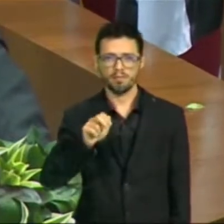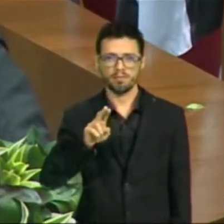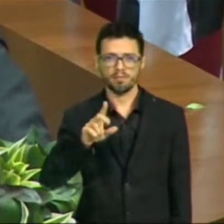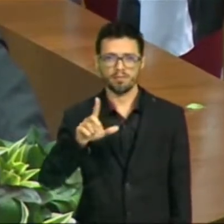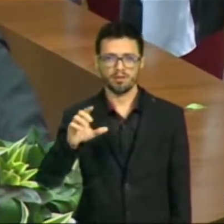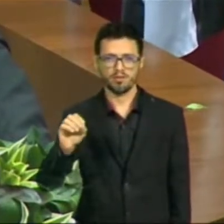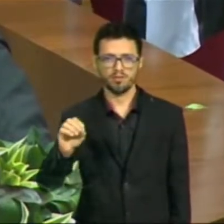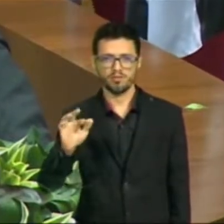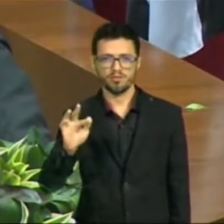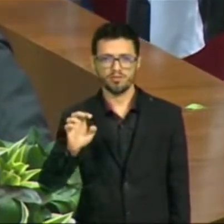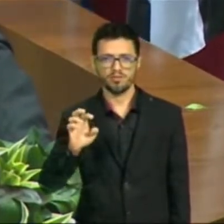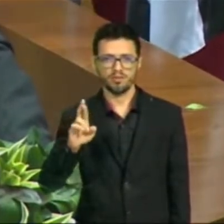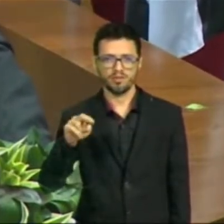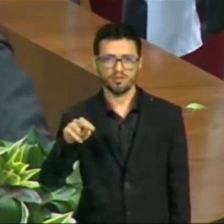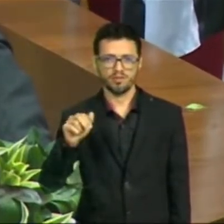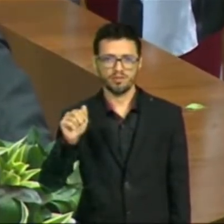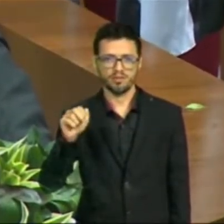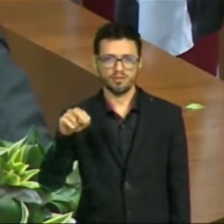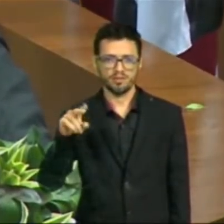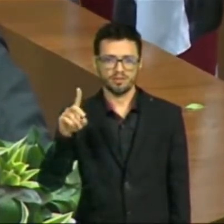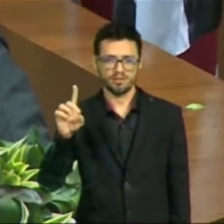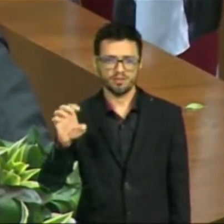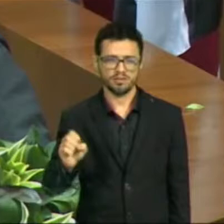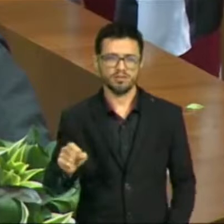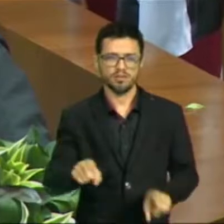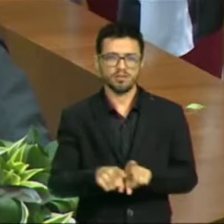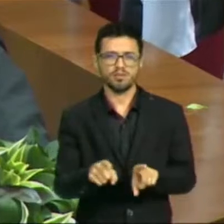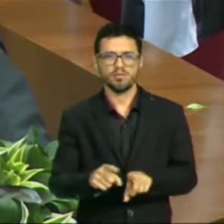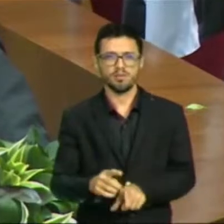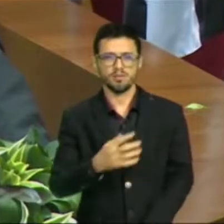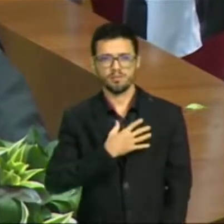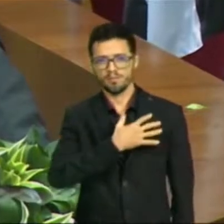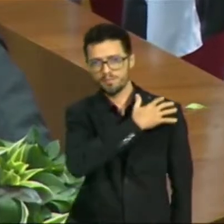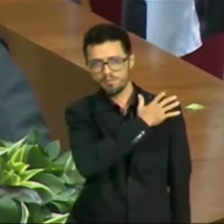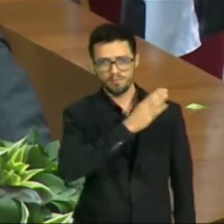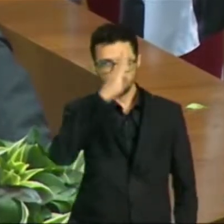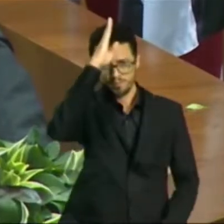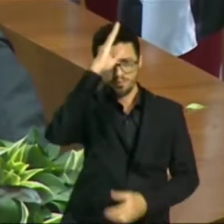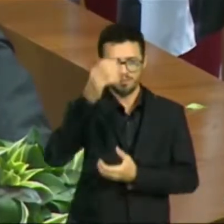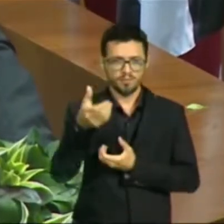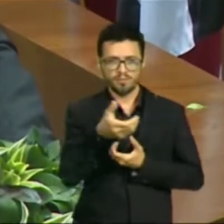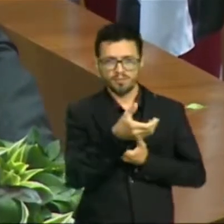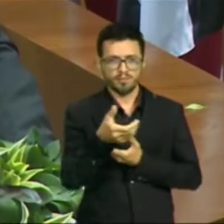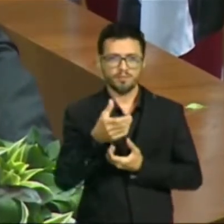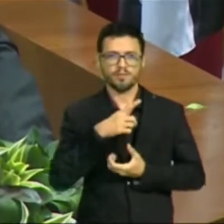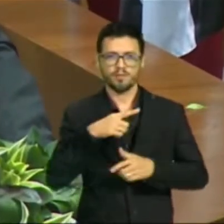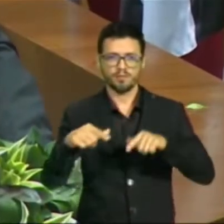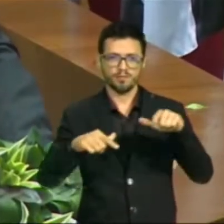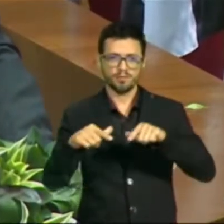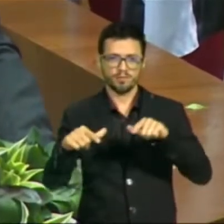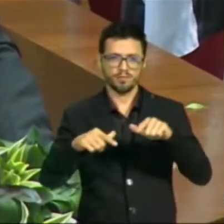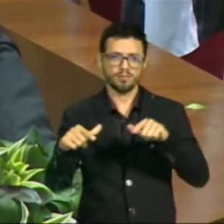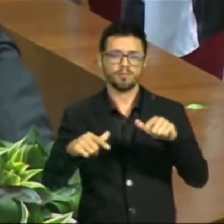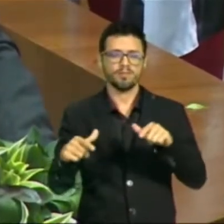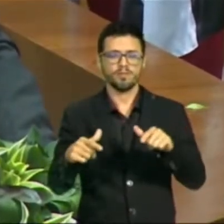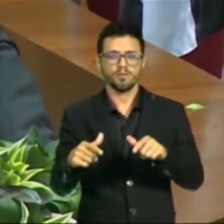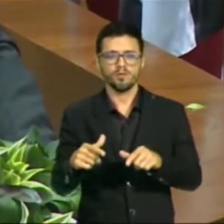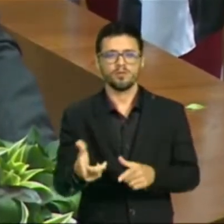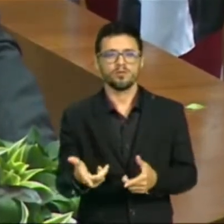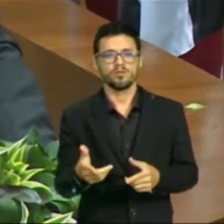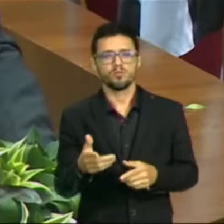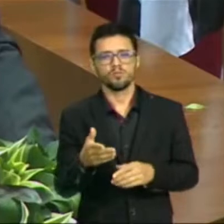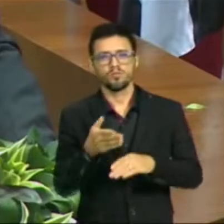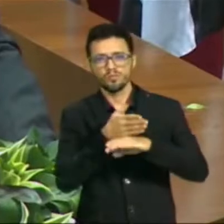nosso comandante do Corpo de Bombeiros, que faz um excelente trabalho, tanto nas enchentes, como